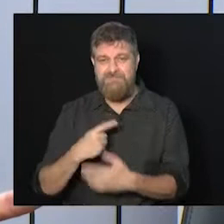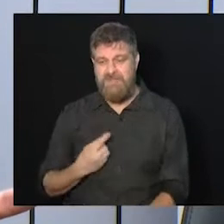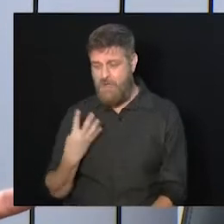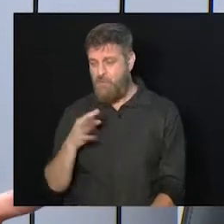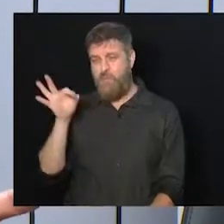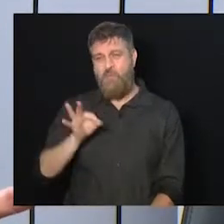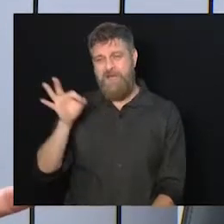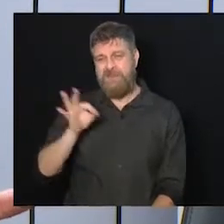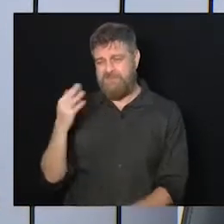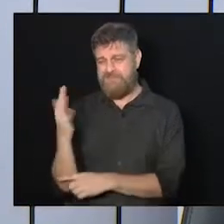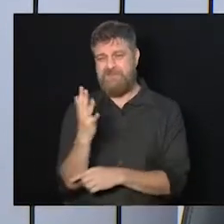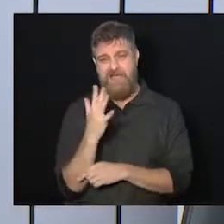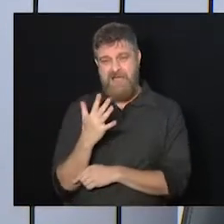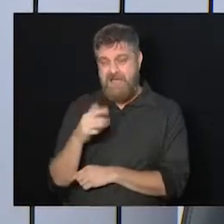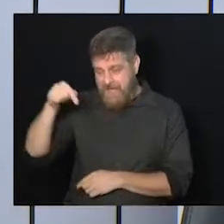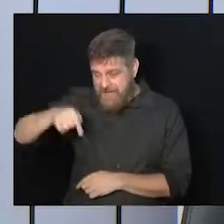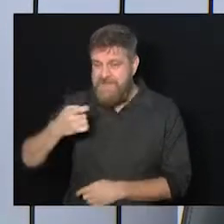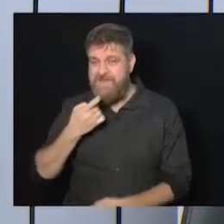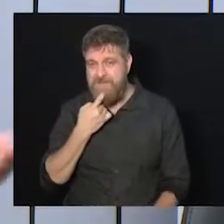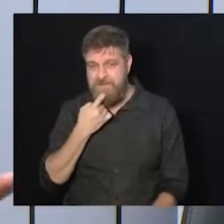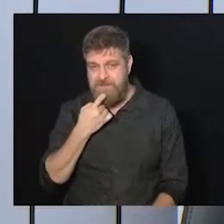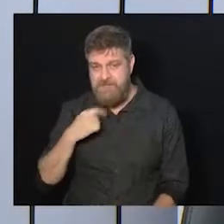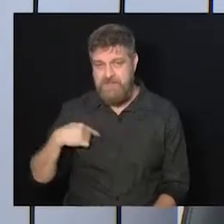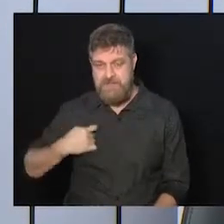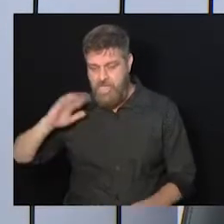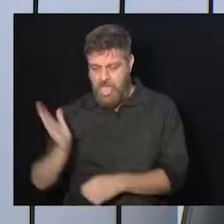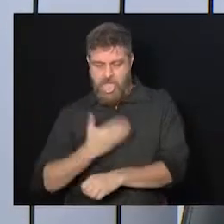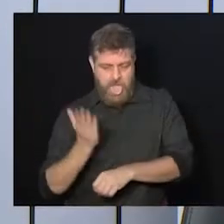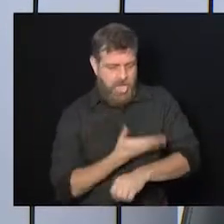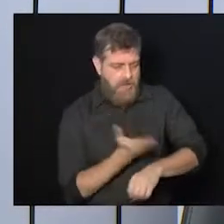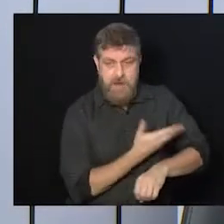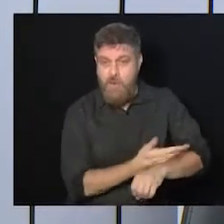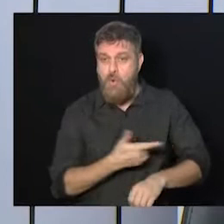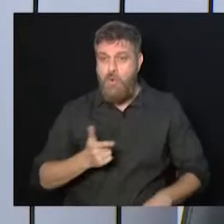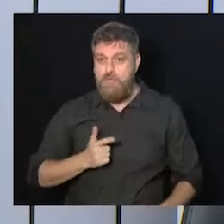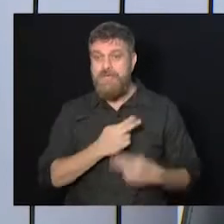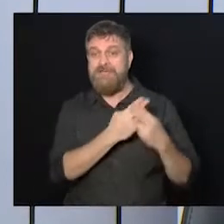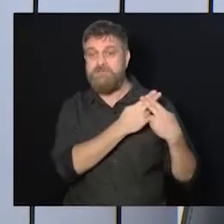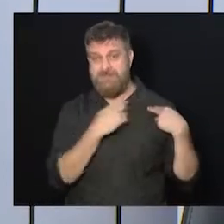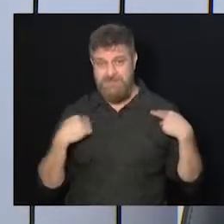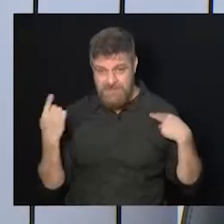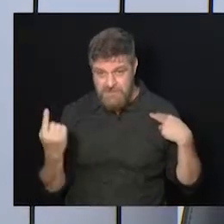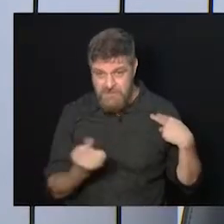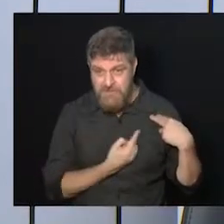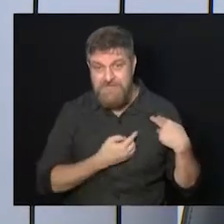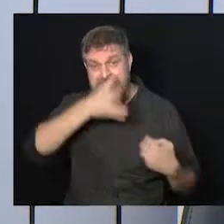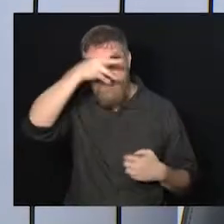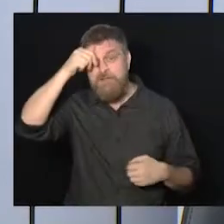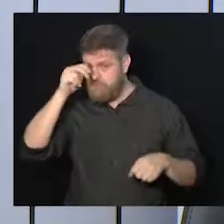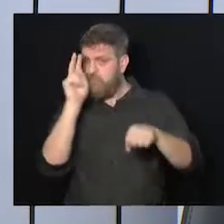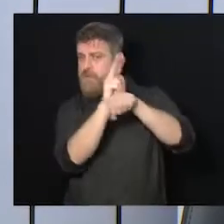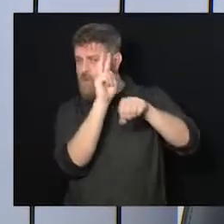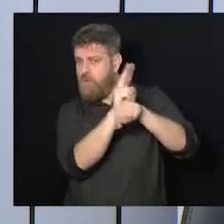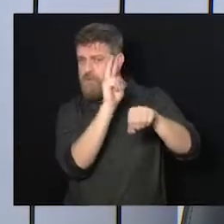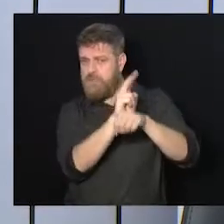da Mata Atlântica em Campinas. Sim. Não é porque nós já acabamos com a Mata Atlântica que hoje a gente não tem responsabilidade, inclusive, de cuidar da Amazônia, né? Sim.